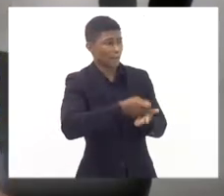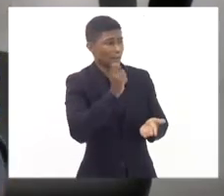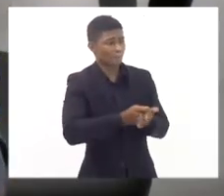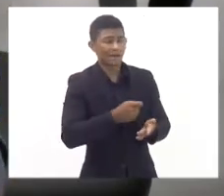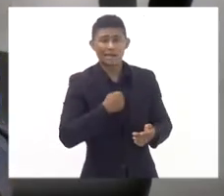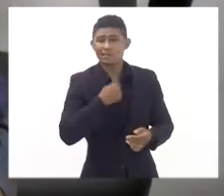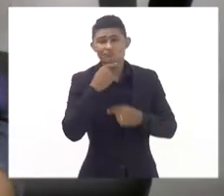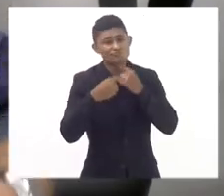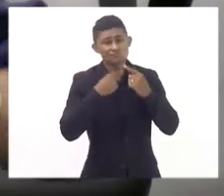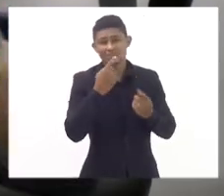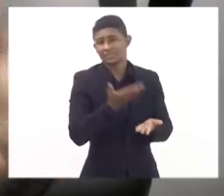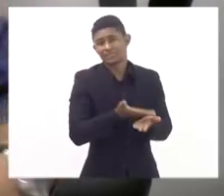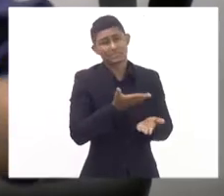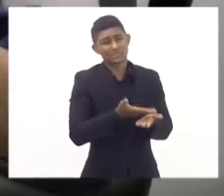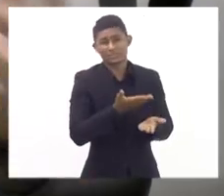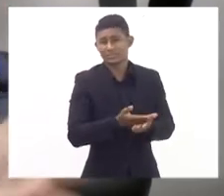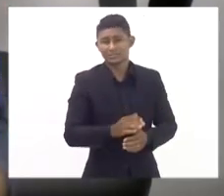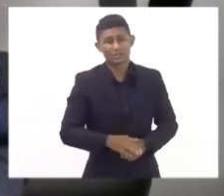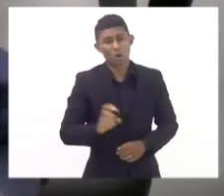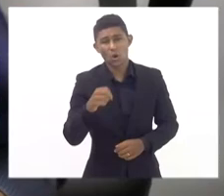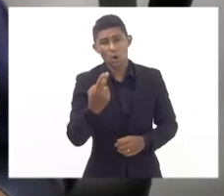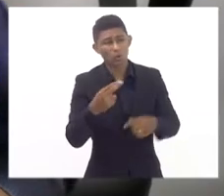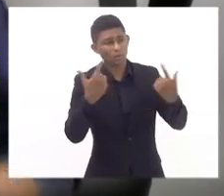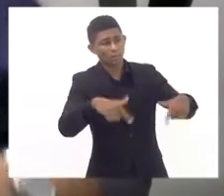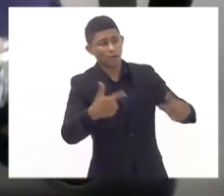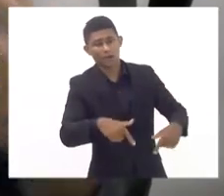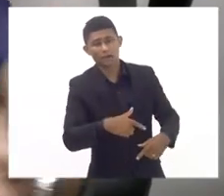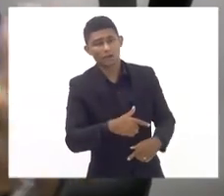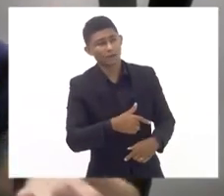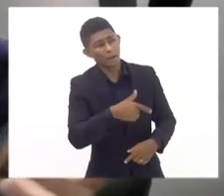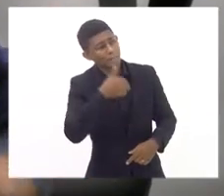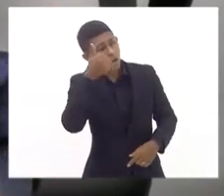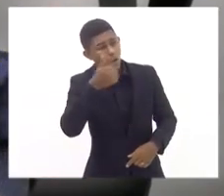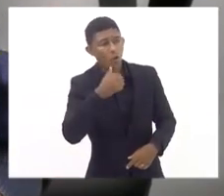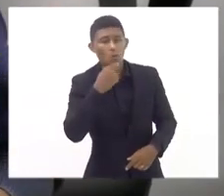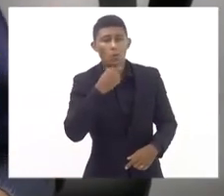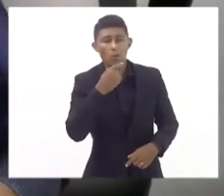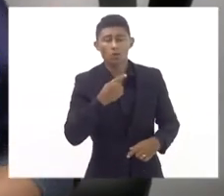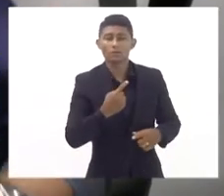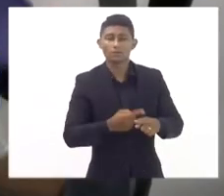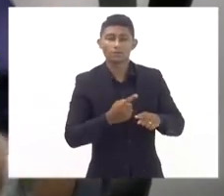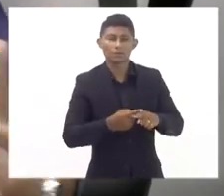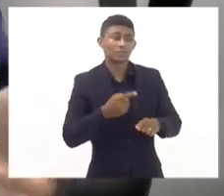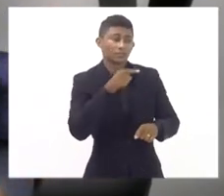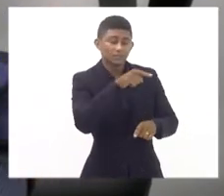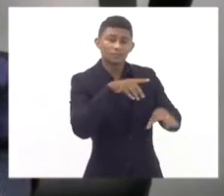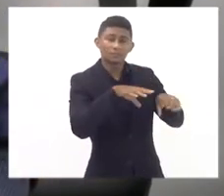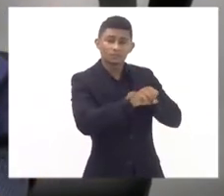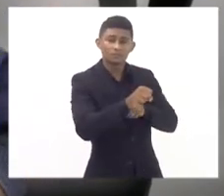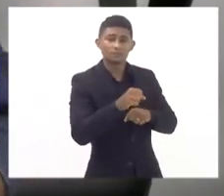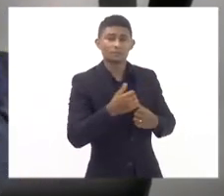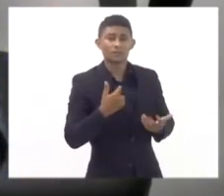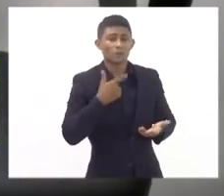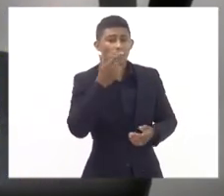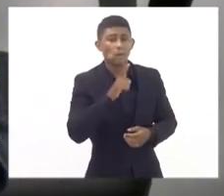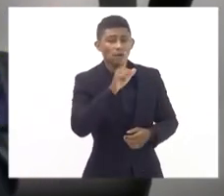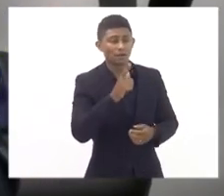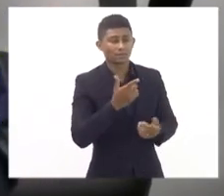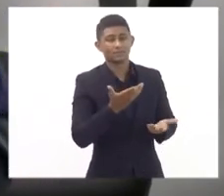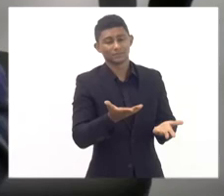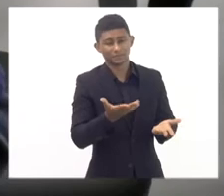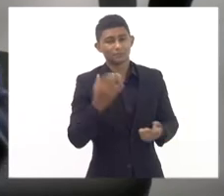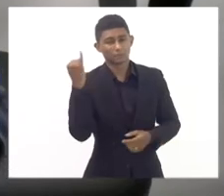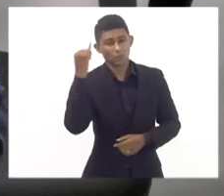ter obtido, né, melhores empregos e tido a ascensão social que teve por conta da formação técnica, da educação profissionalizante, que é muito importante no